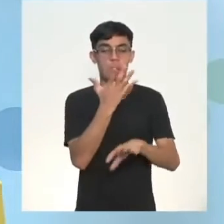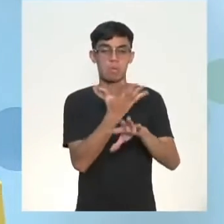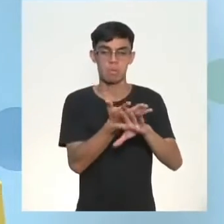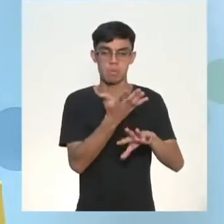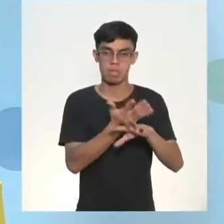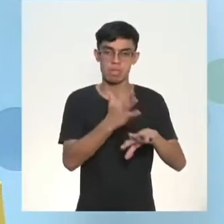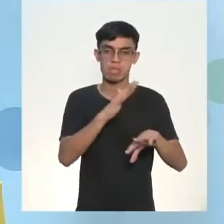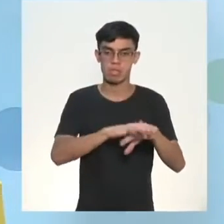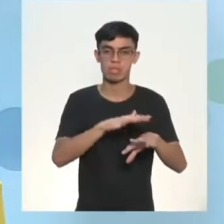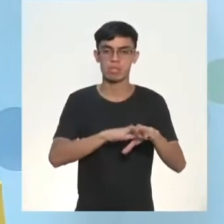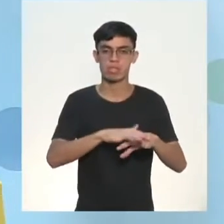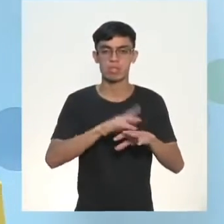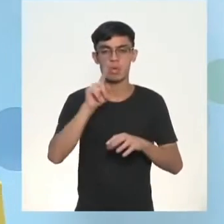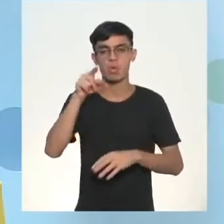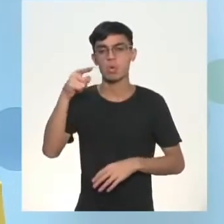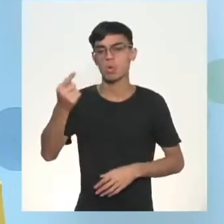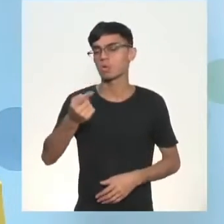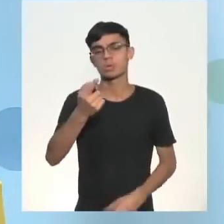tenham conseguido